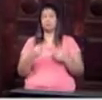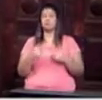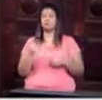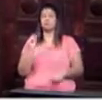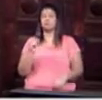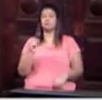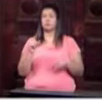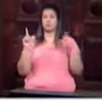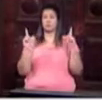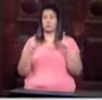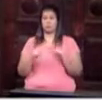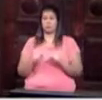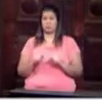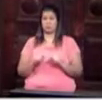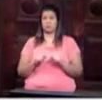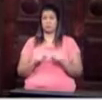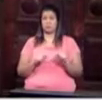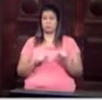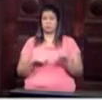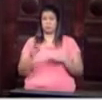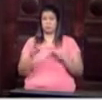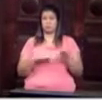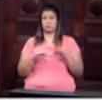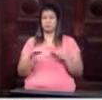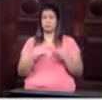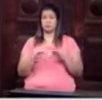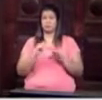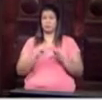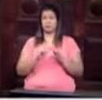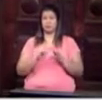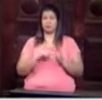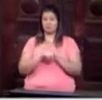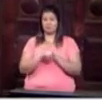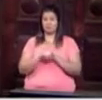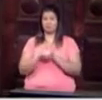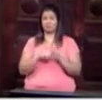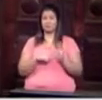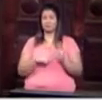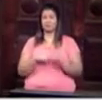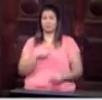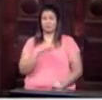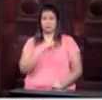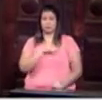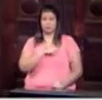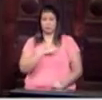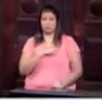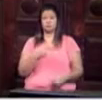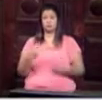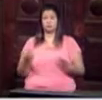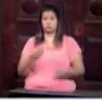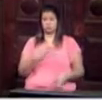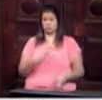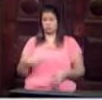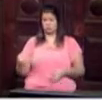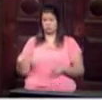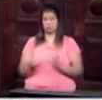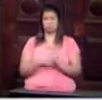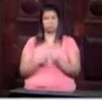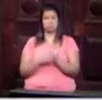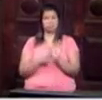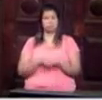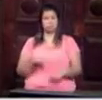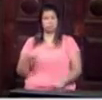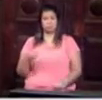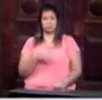entre elas a redução do processo de isenção fiscal. Então chama muito a minha atenção que o próprio governo proponha nova isenção, já